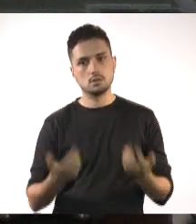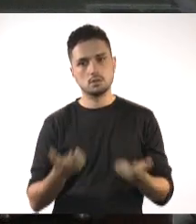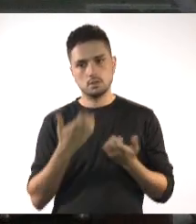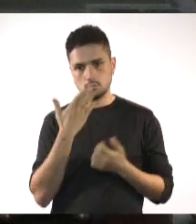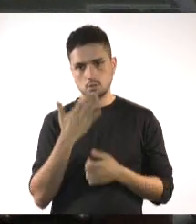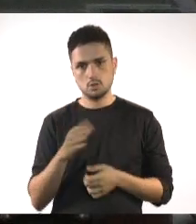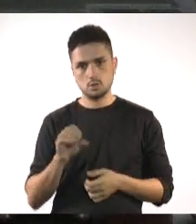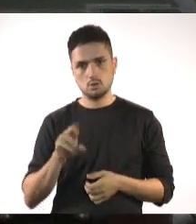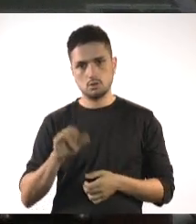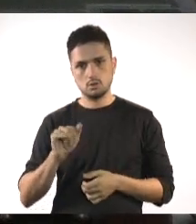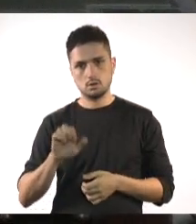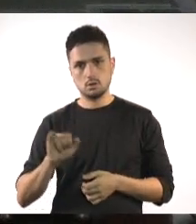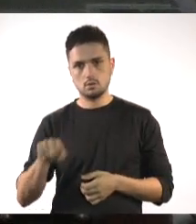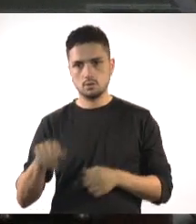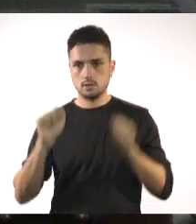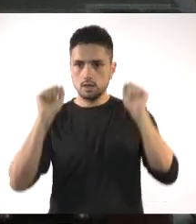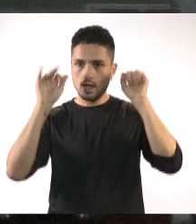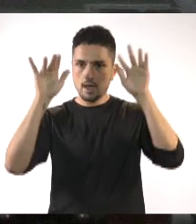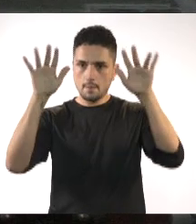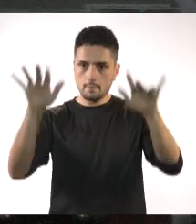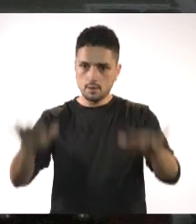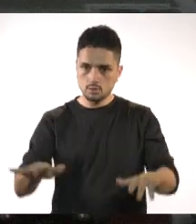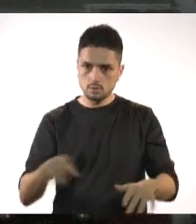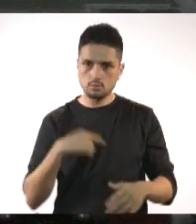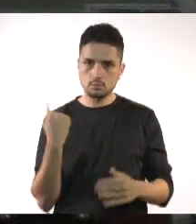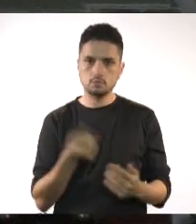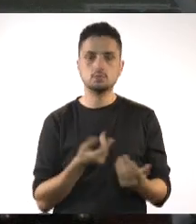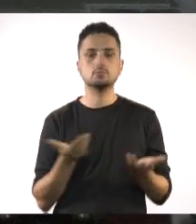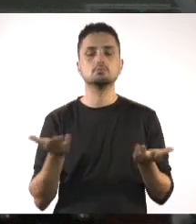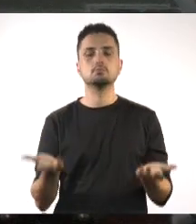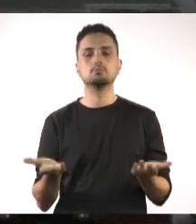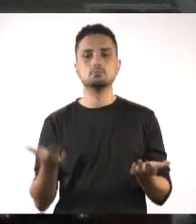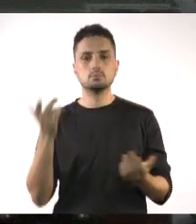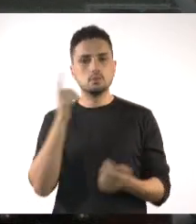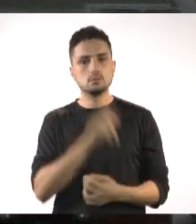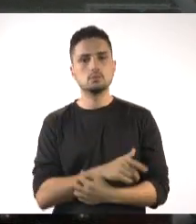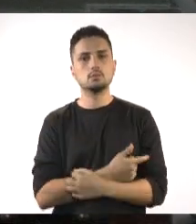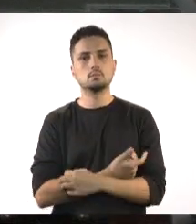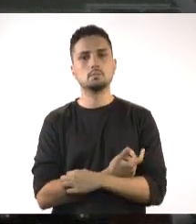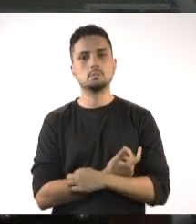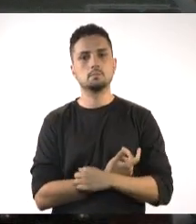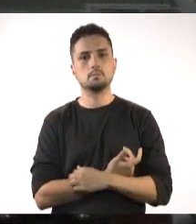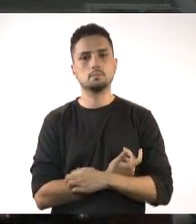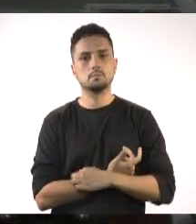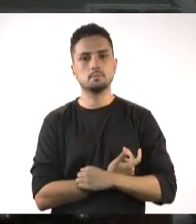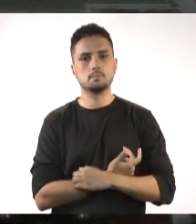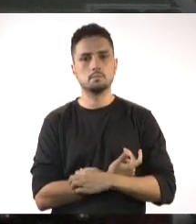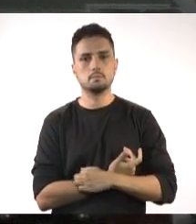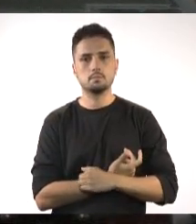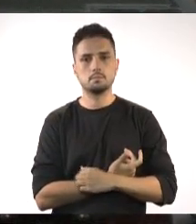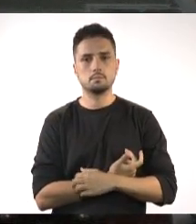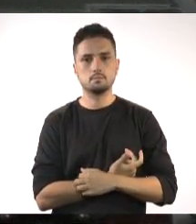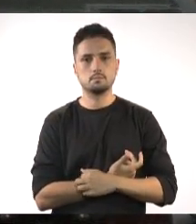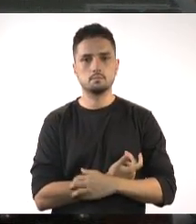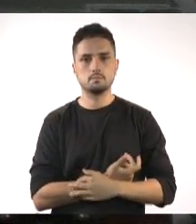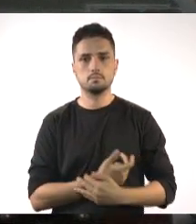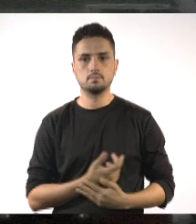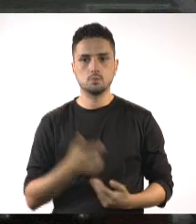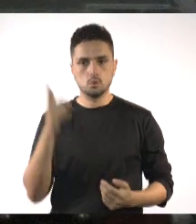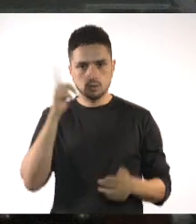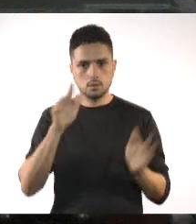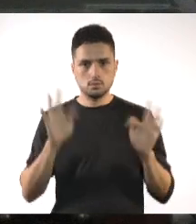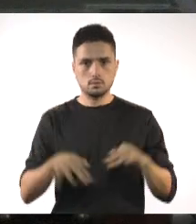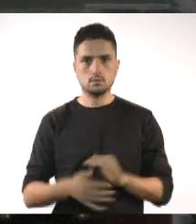Dorani, que o senhor pudesse dar uma bênção para nós, agora nesse momento, e antes disso, depois disso, nós iremos finalizar a nossa